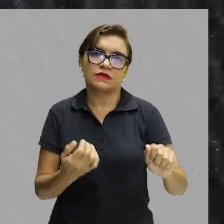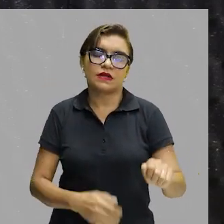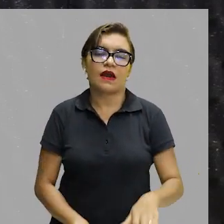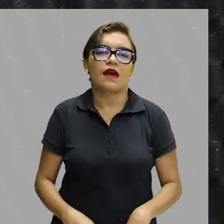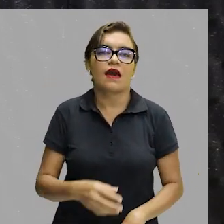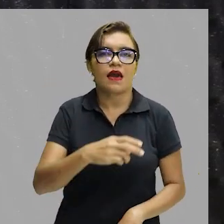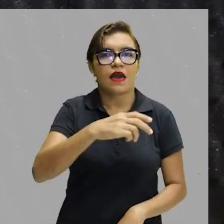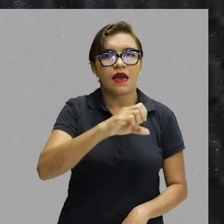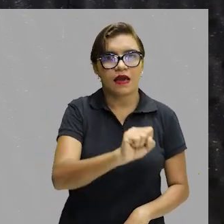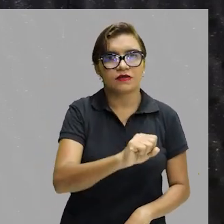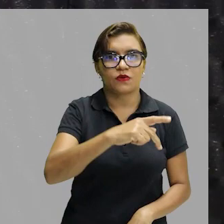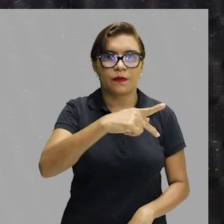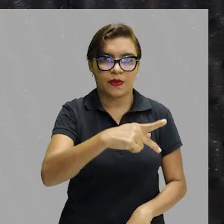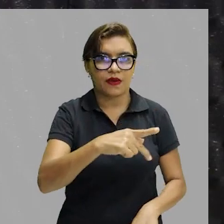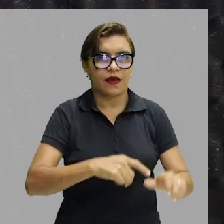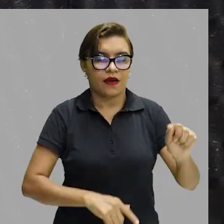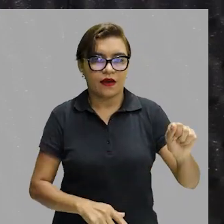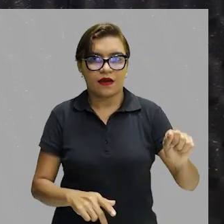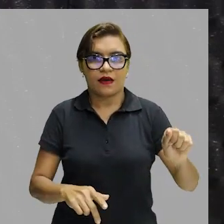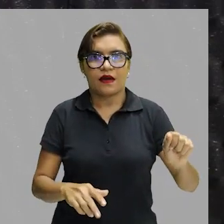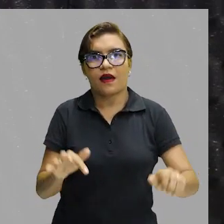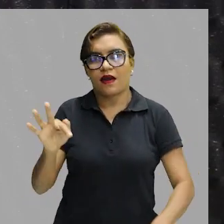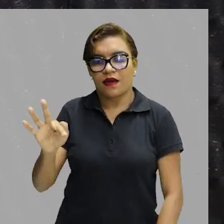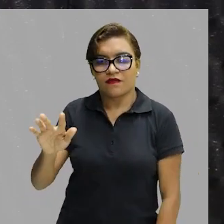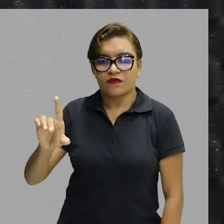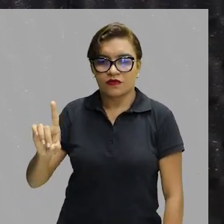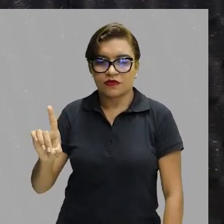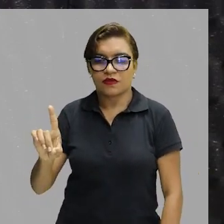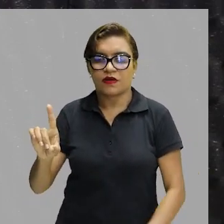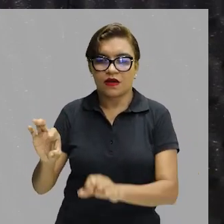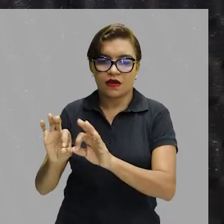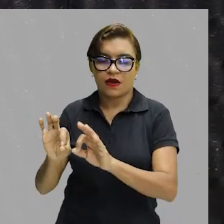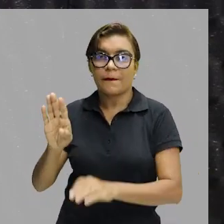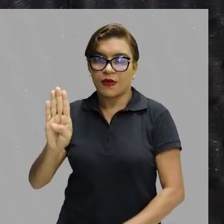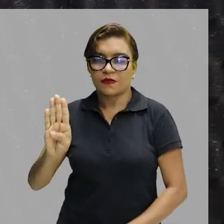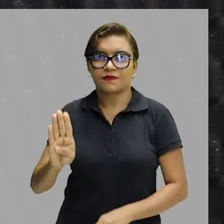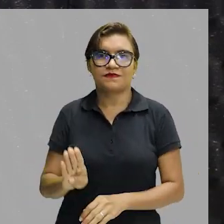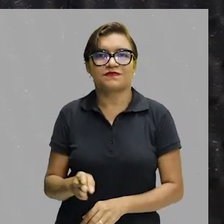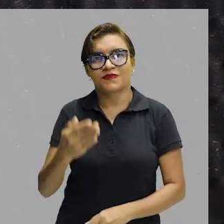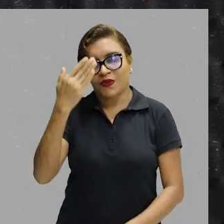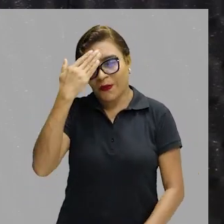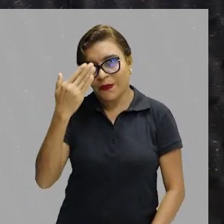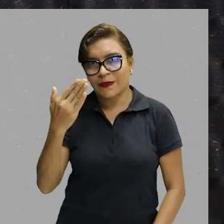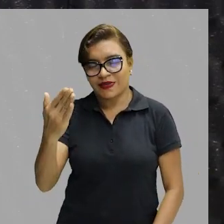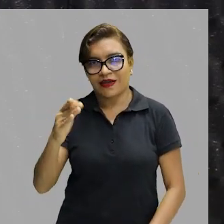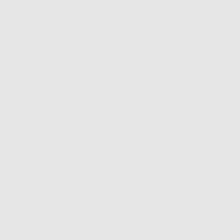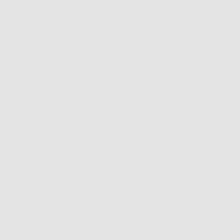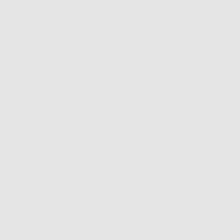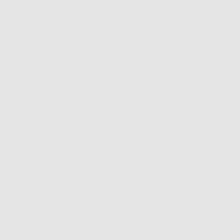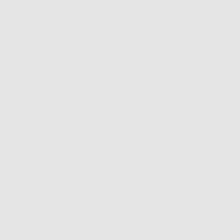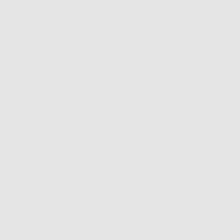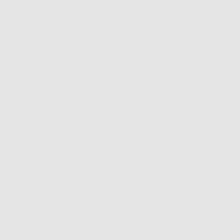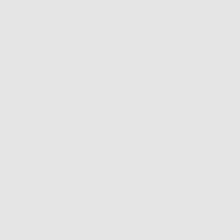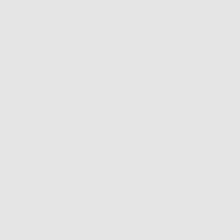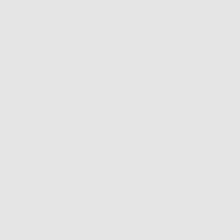terminar em D ou F, família B. Ok, turma? Muito obrigado e até a próxima.